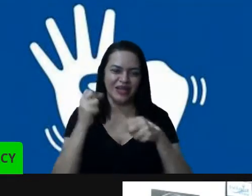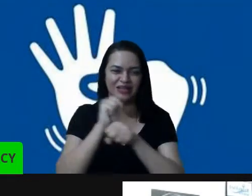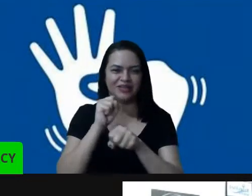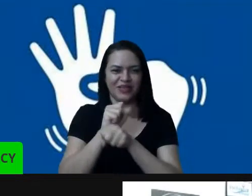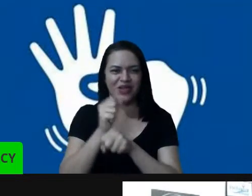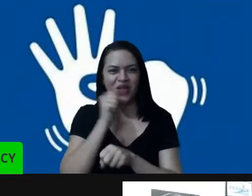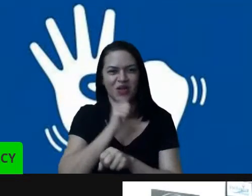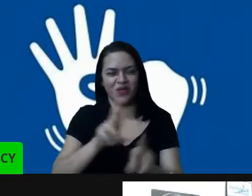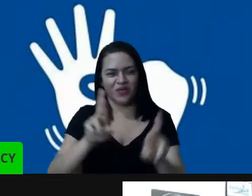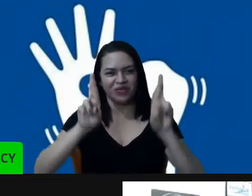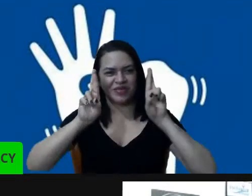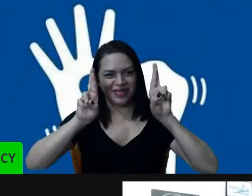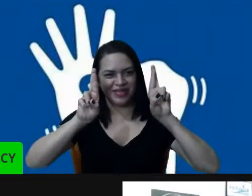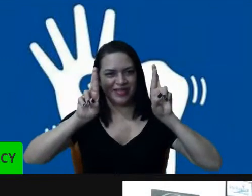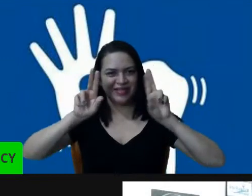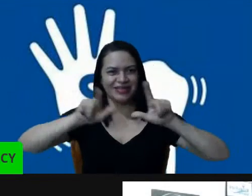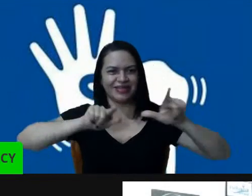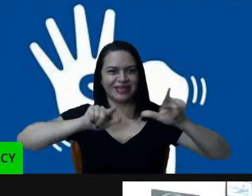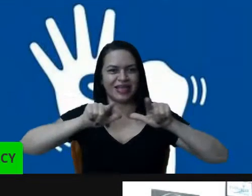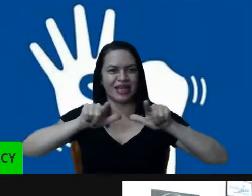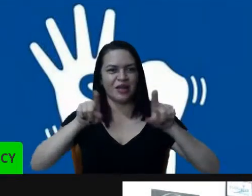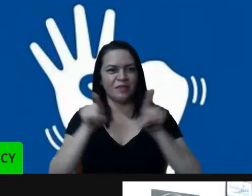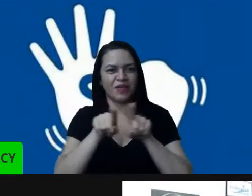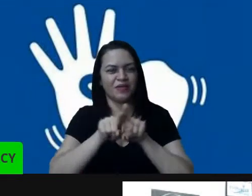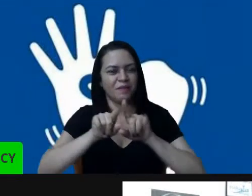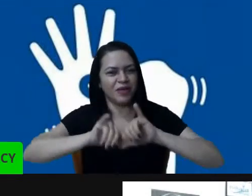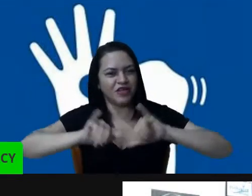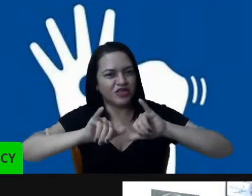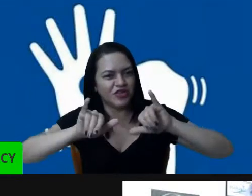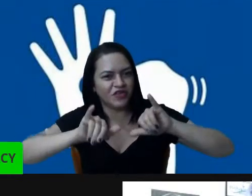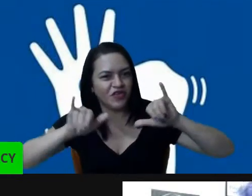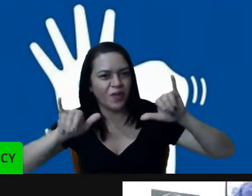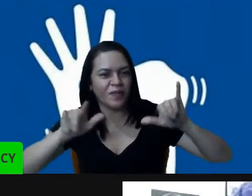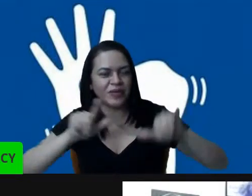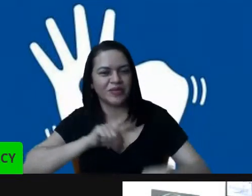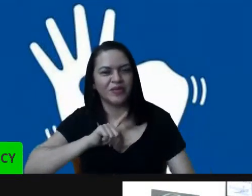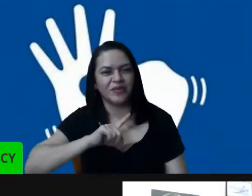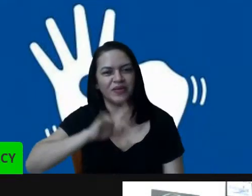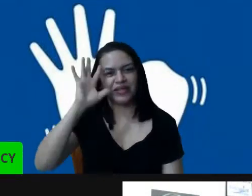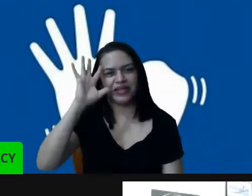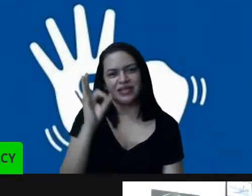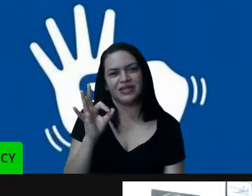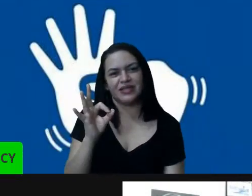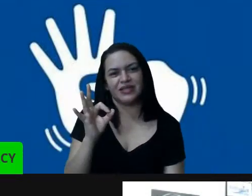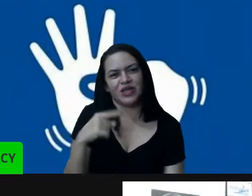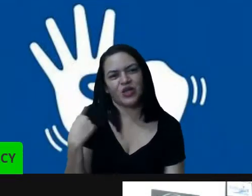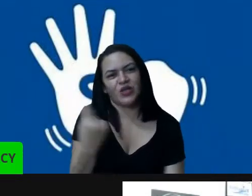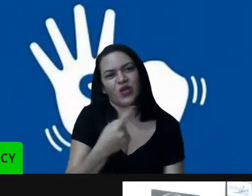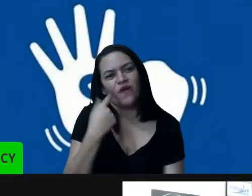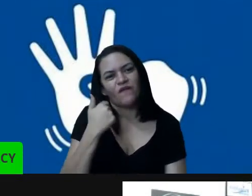aqui também é um trabalho de informação e eu tenho certeza que a gente vai conseguir ajudar muita gente.